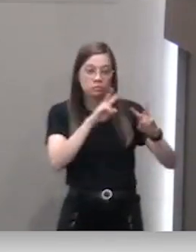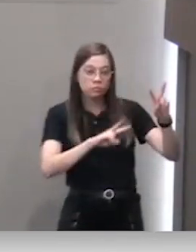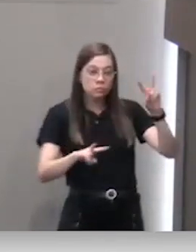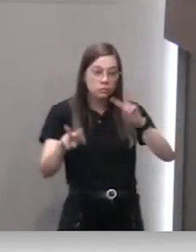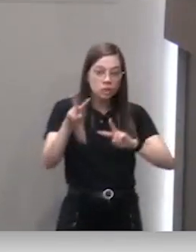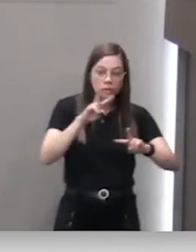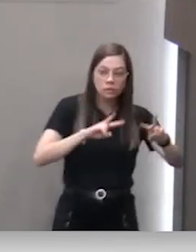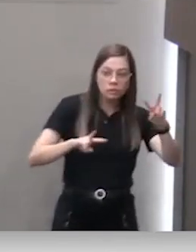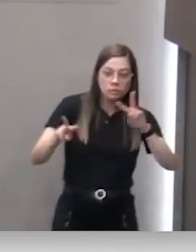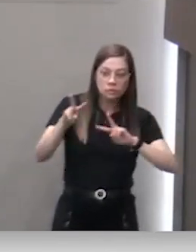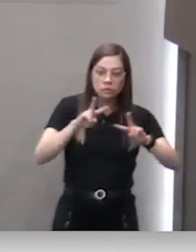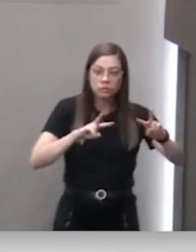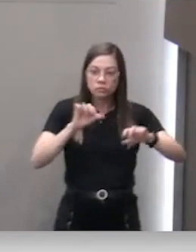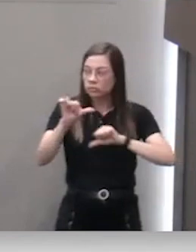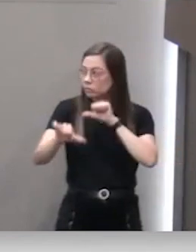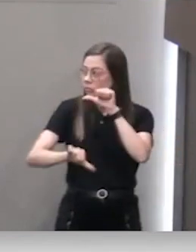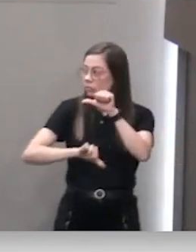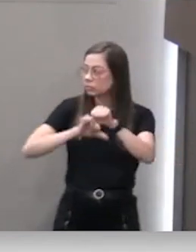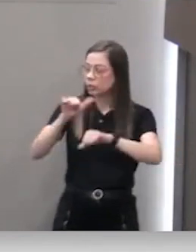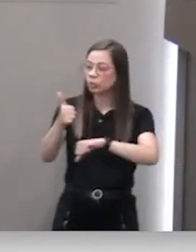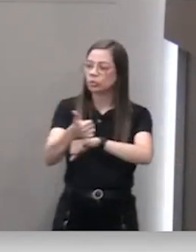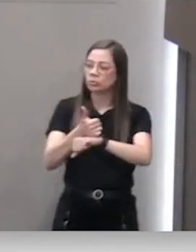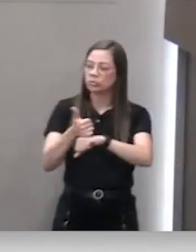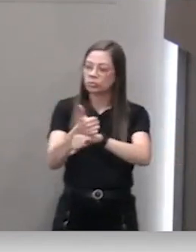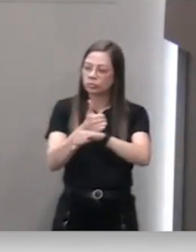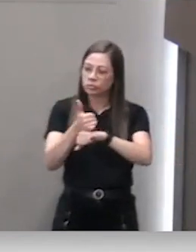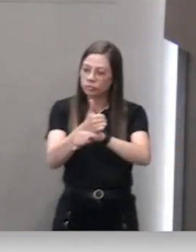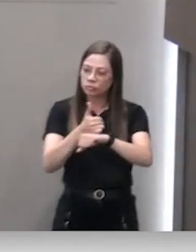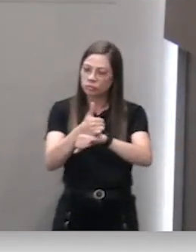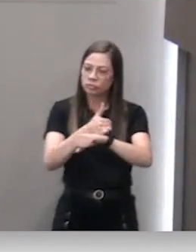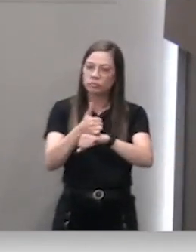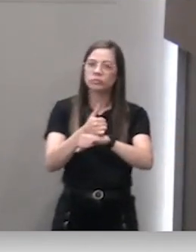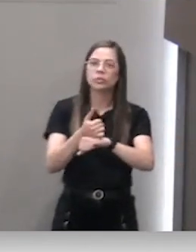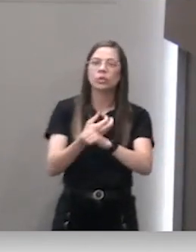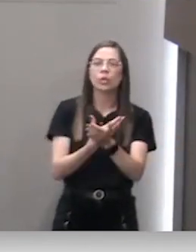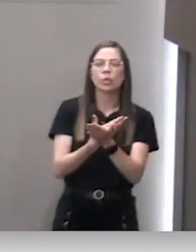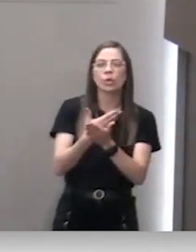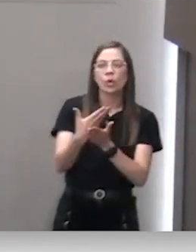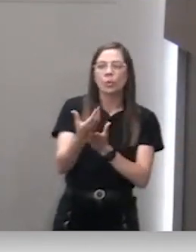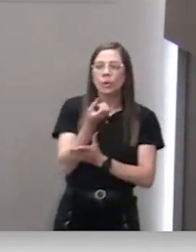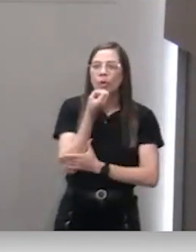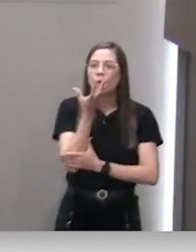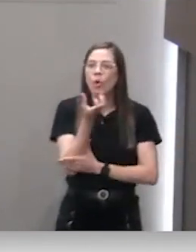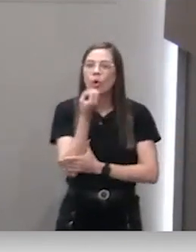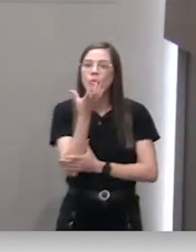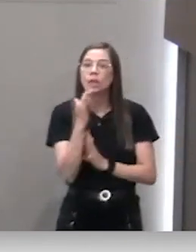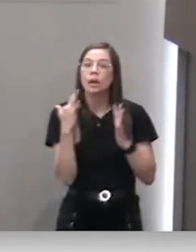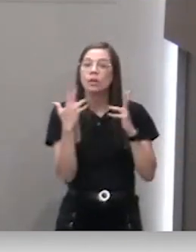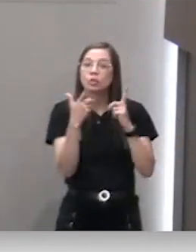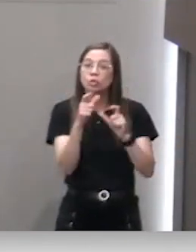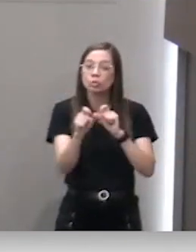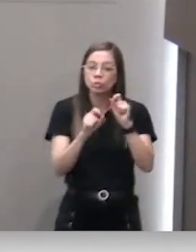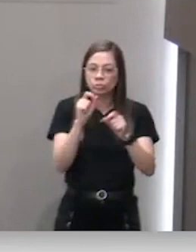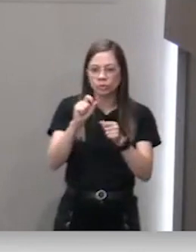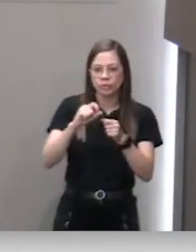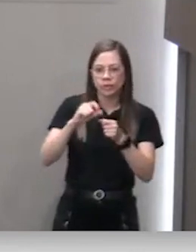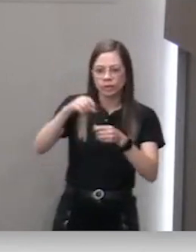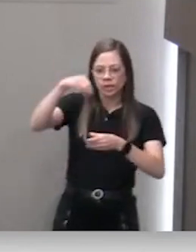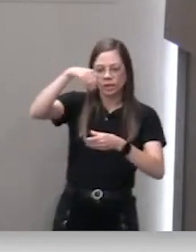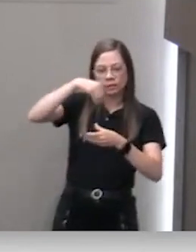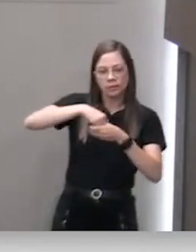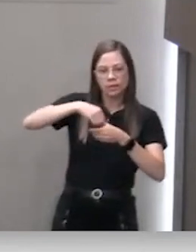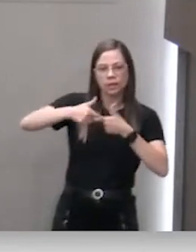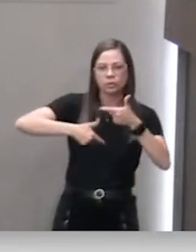ela, e mudou de posição. E aí passou a contar tudo o que ela fazia dentro da